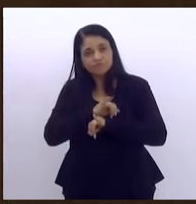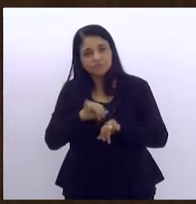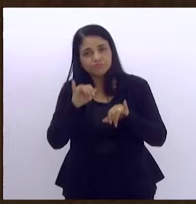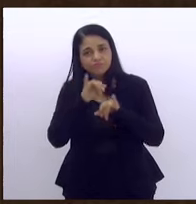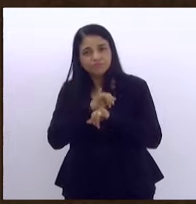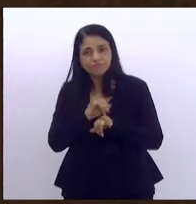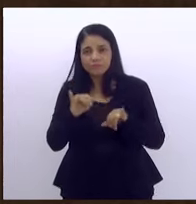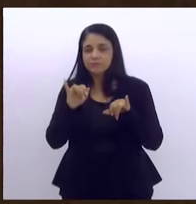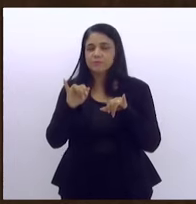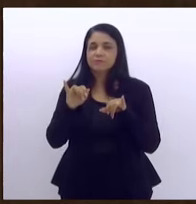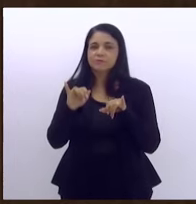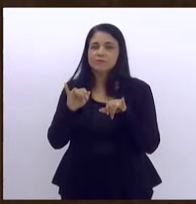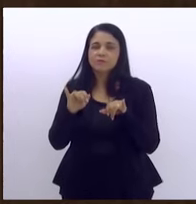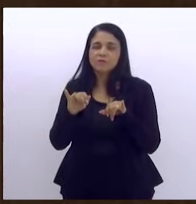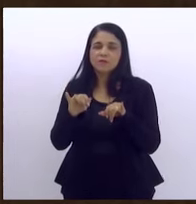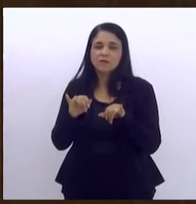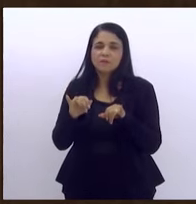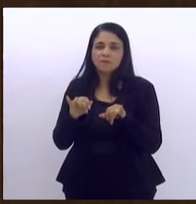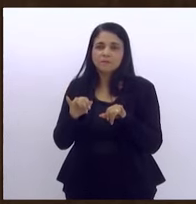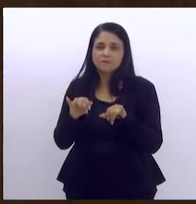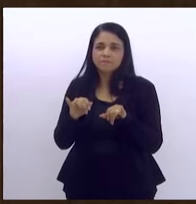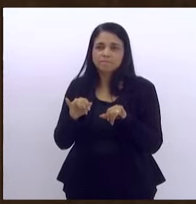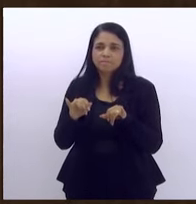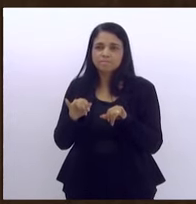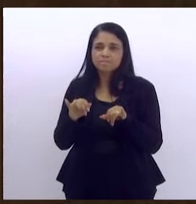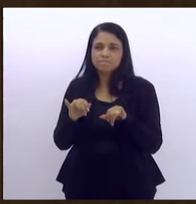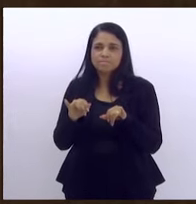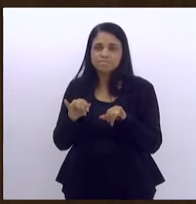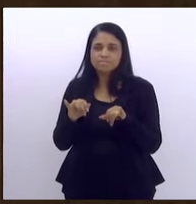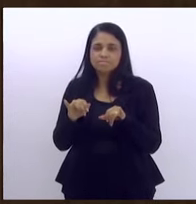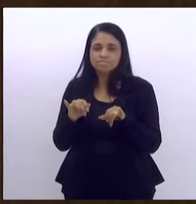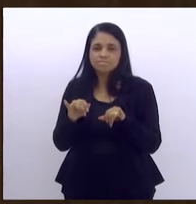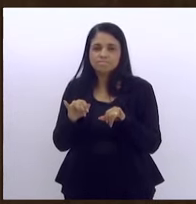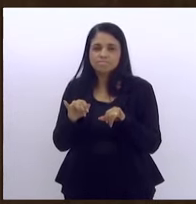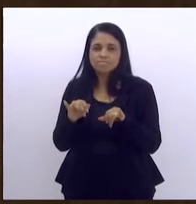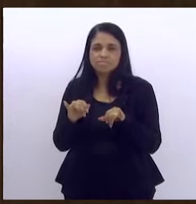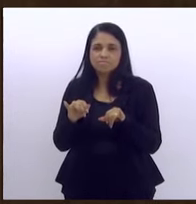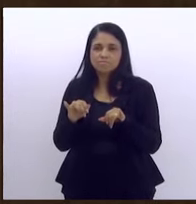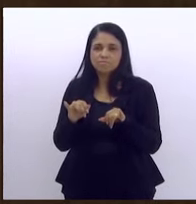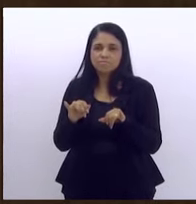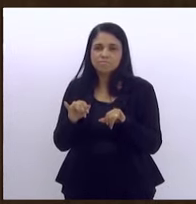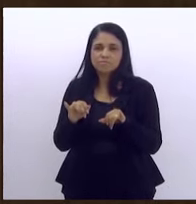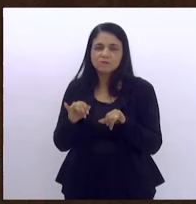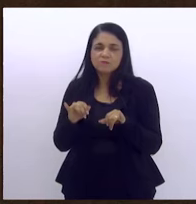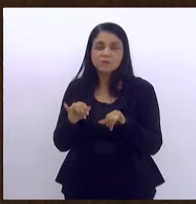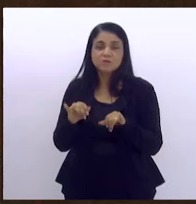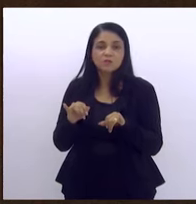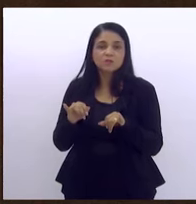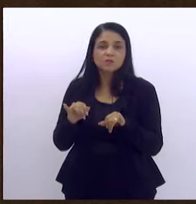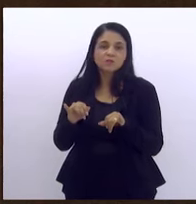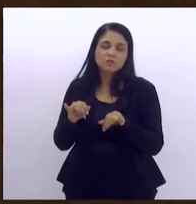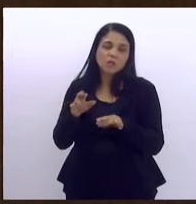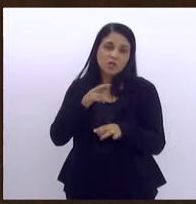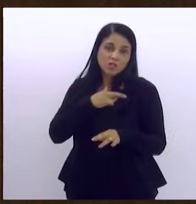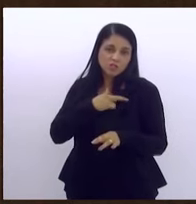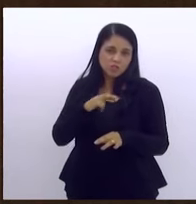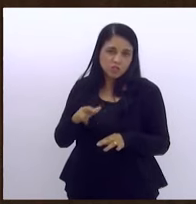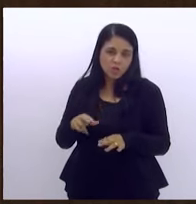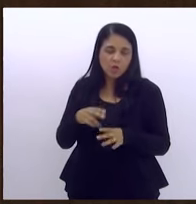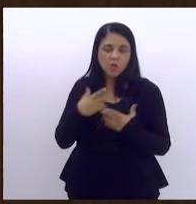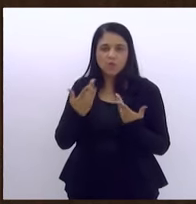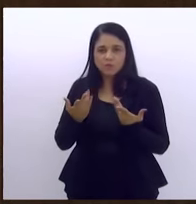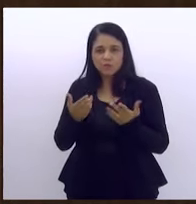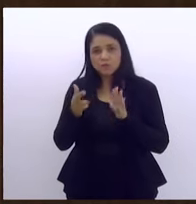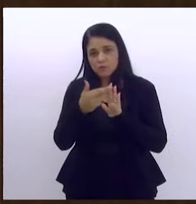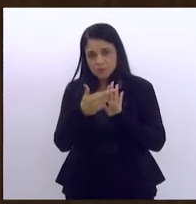dizer e colocar, expor as suas matizes, não tem problema nenhum. Mas só que nesse